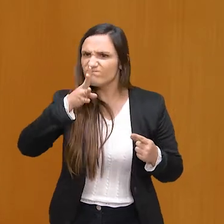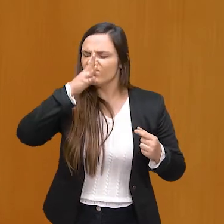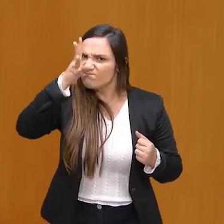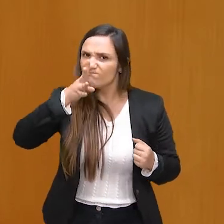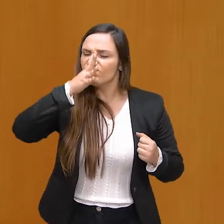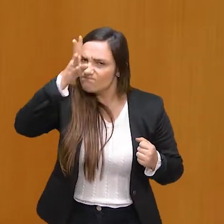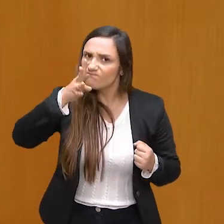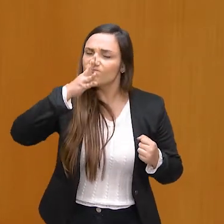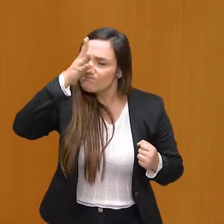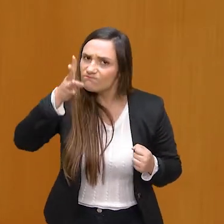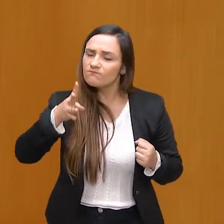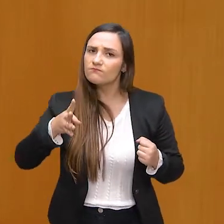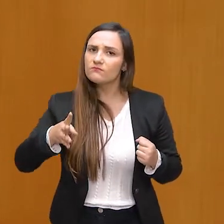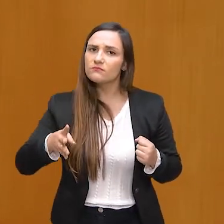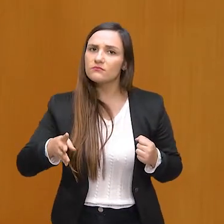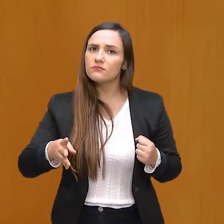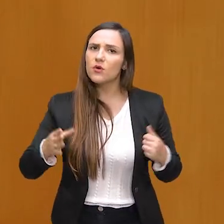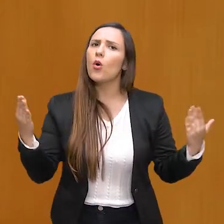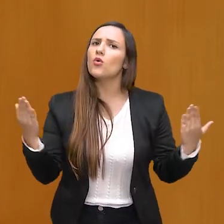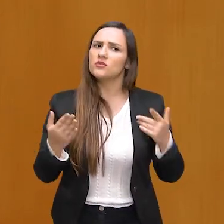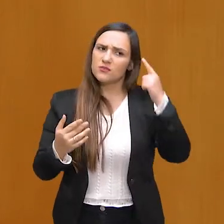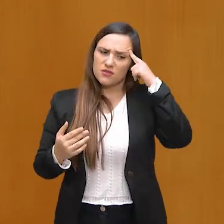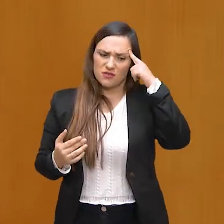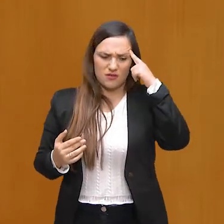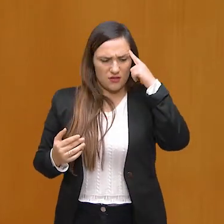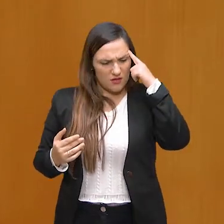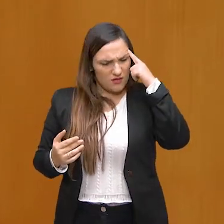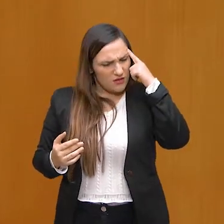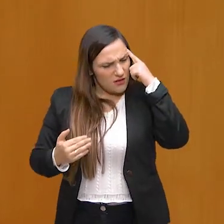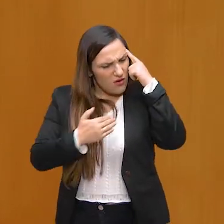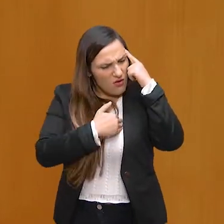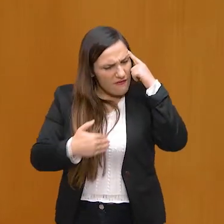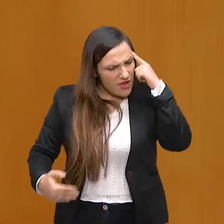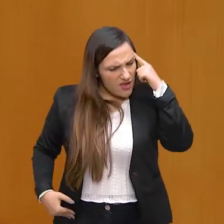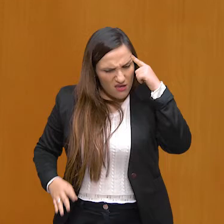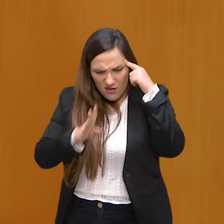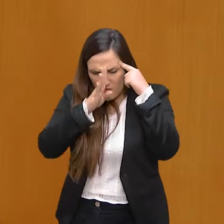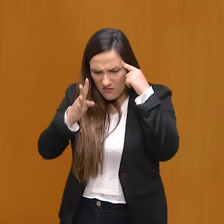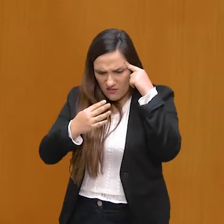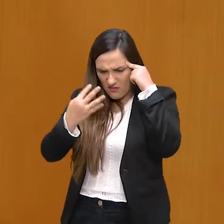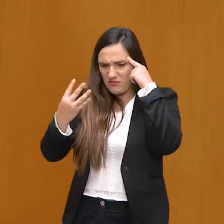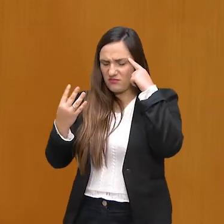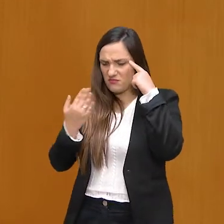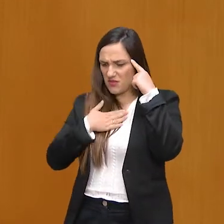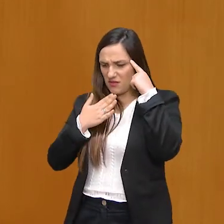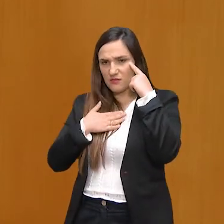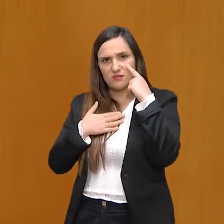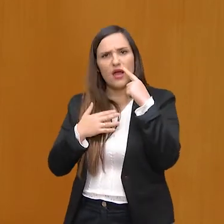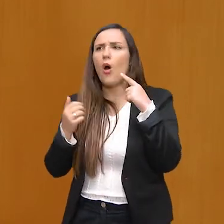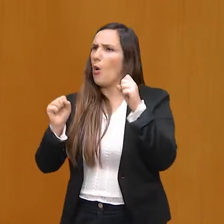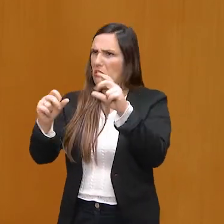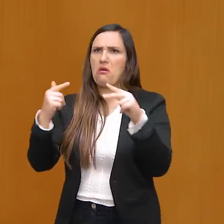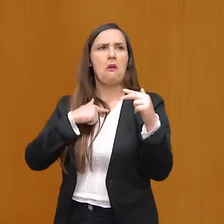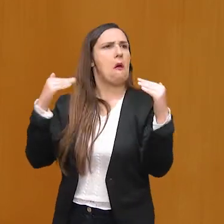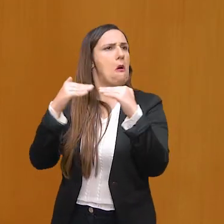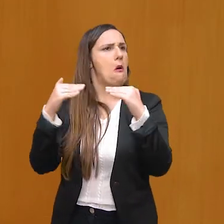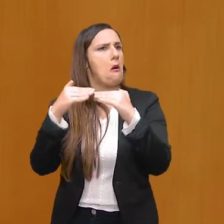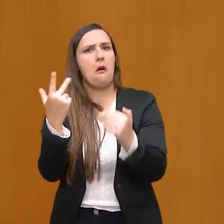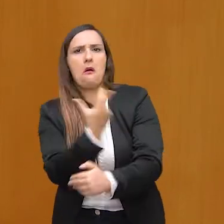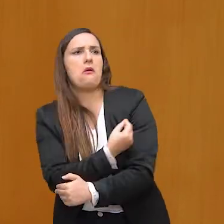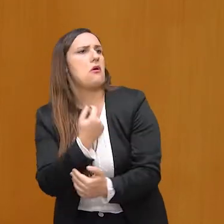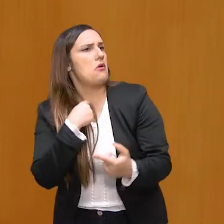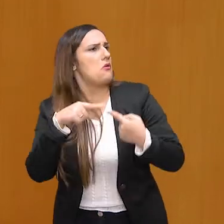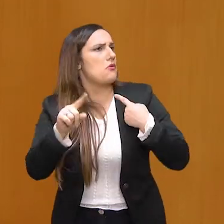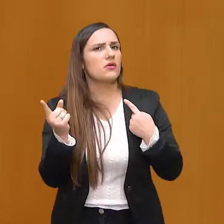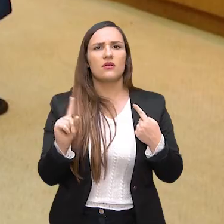vida das pessoas. Hoje, as pessoas param para pensar, né? Ou as pessoas têm uma posição, elas dizem, não, eu sou a favor da vacina, ou eu sou